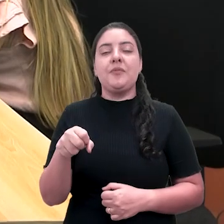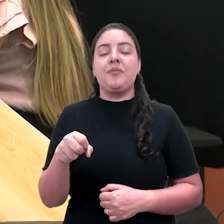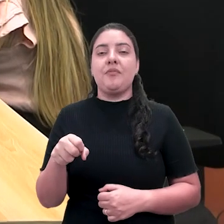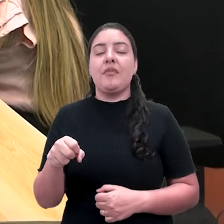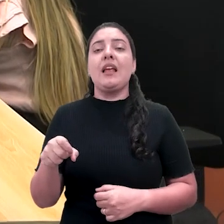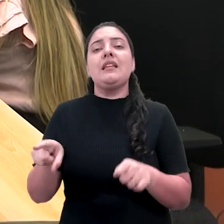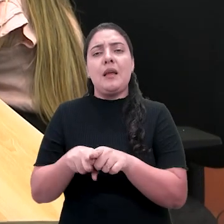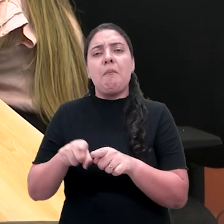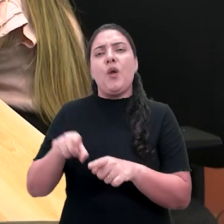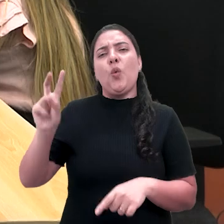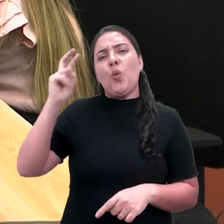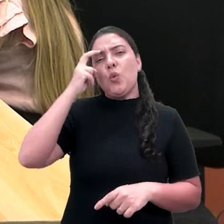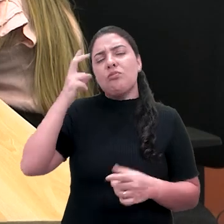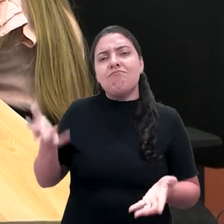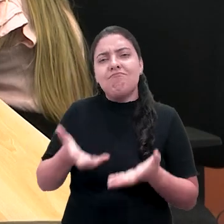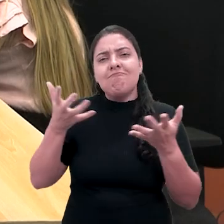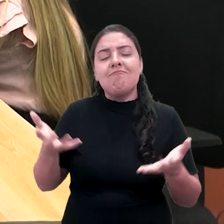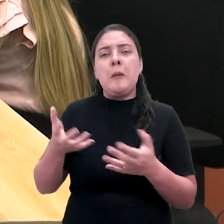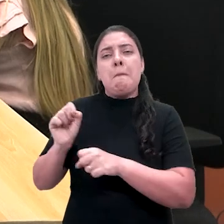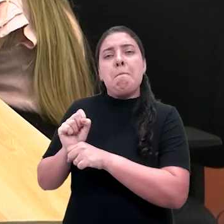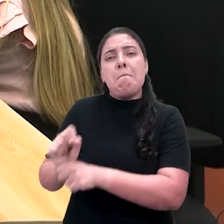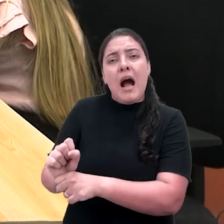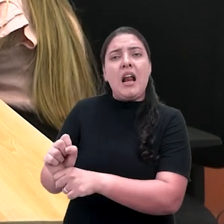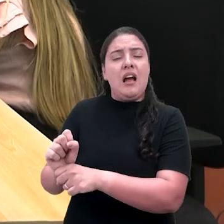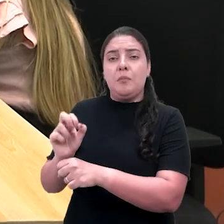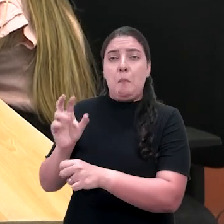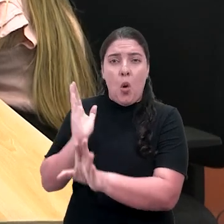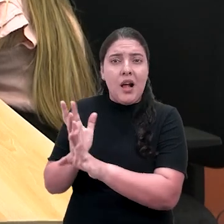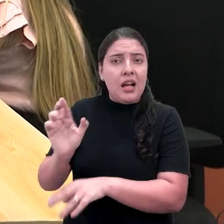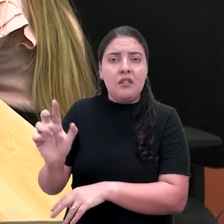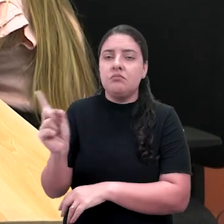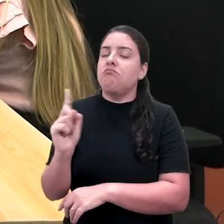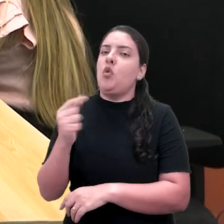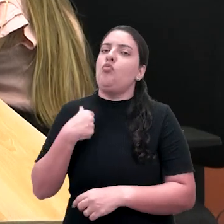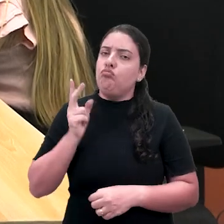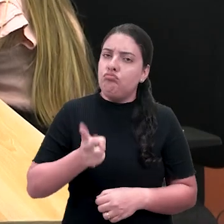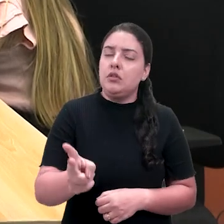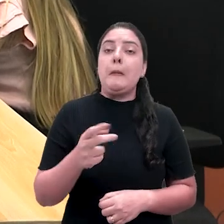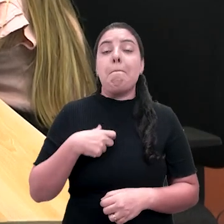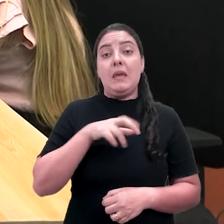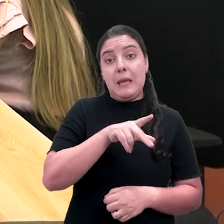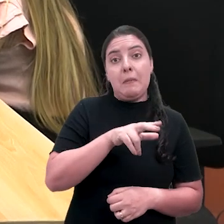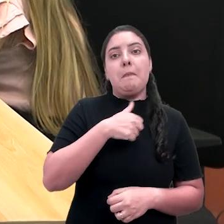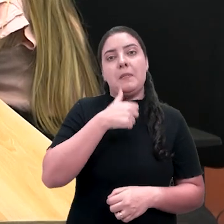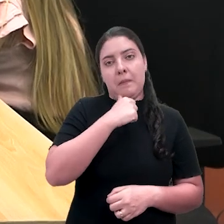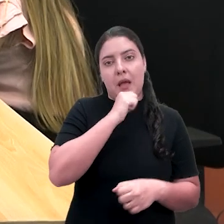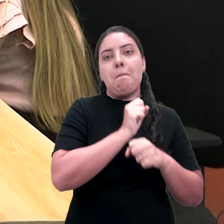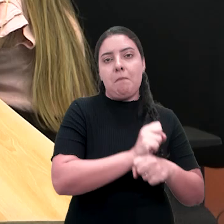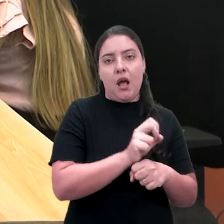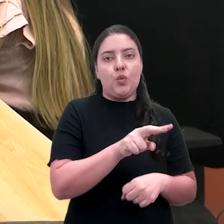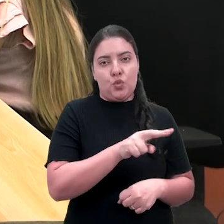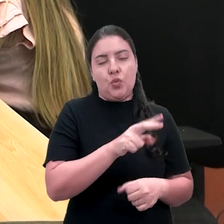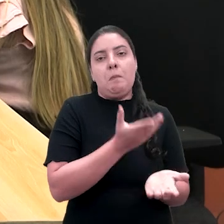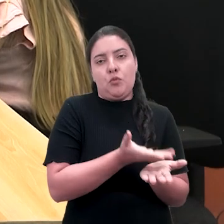Cultura, Também de ter filho, parar e você não parou. Exatamente. Com minha irmã e minha mãe foi assim,